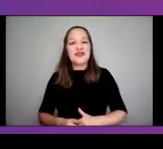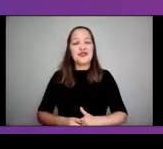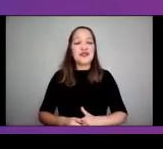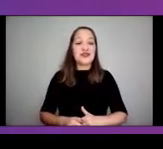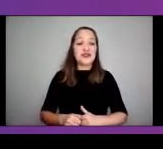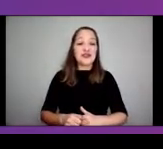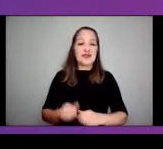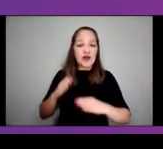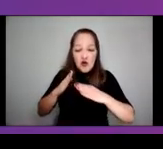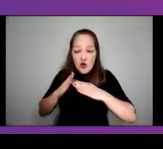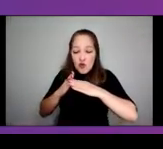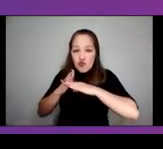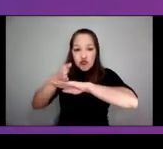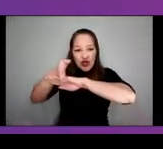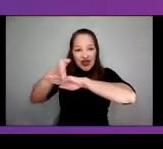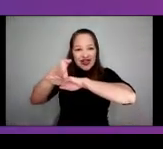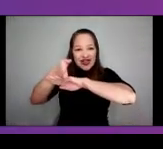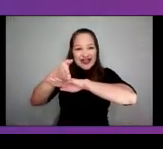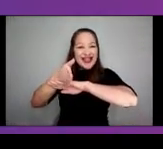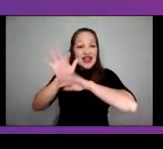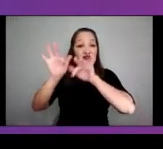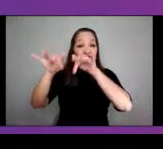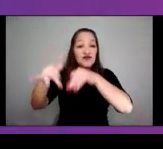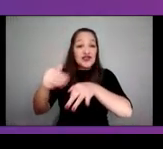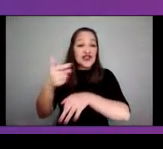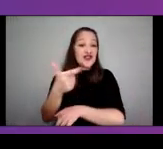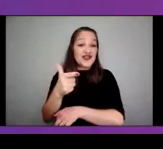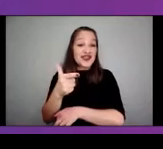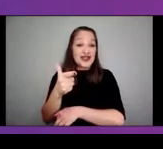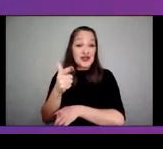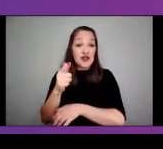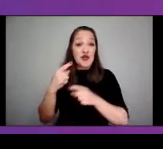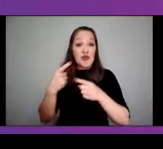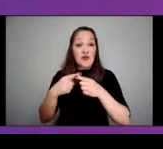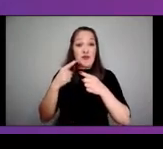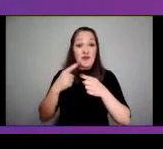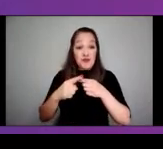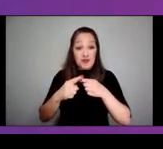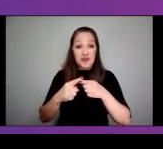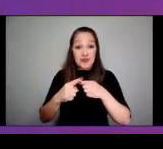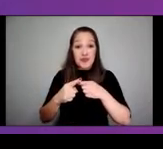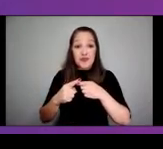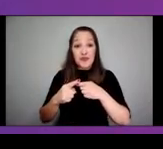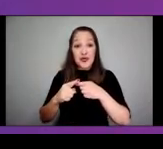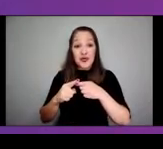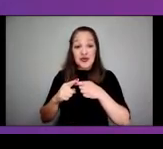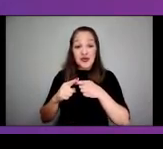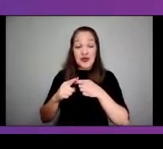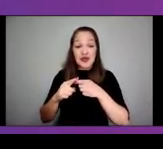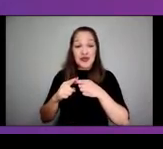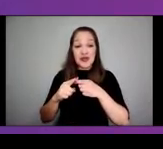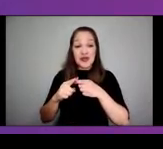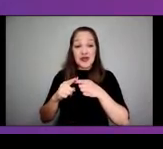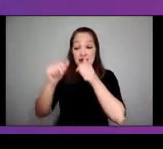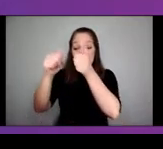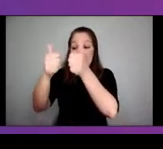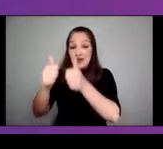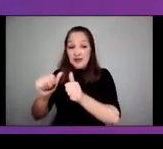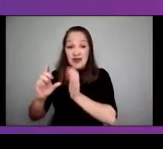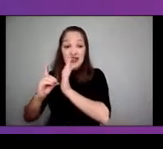atravessa uma coisa que ela não tem fim né porque vocês entre uma imagem digital encontra uma analógica que depois temos como digital e por aí vai